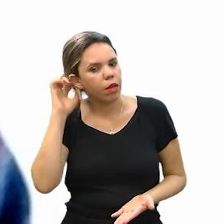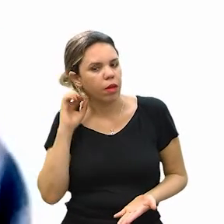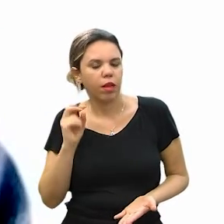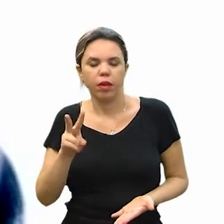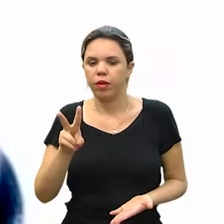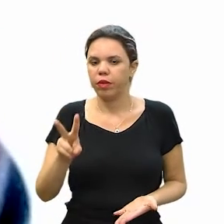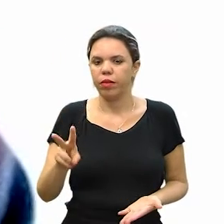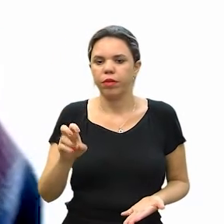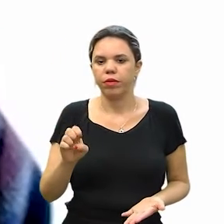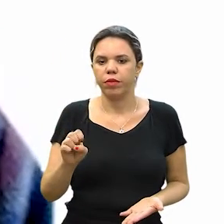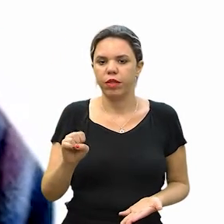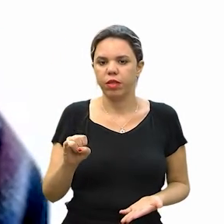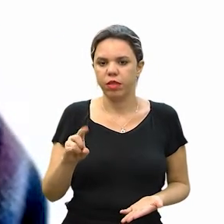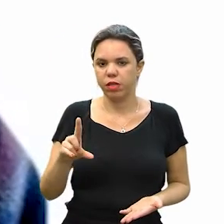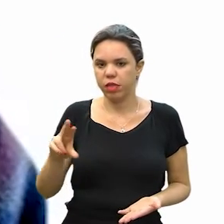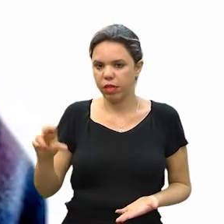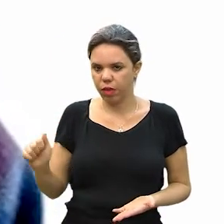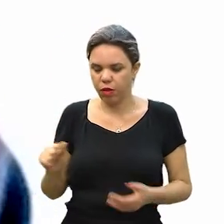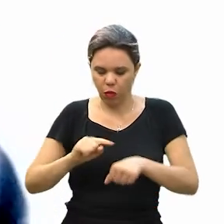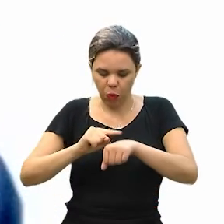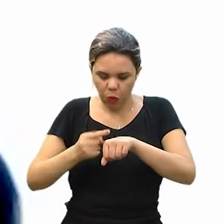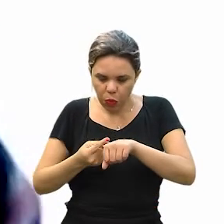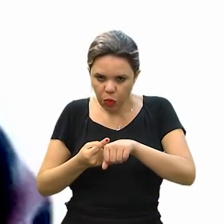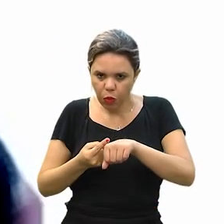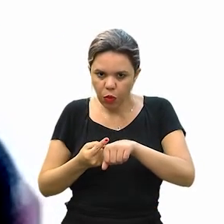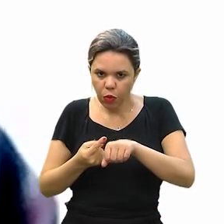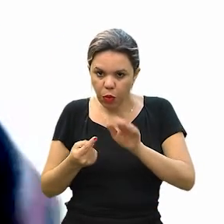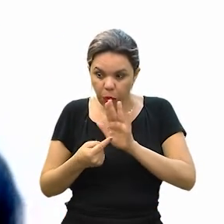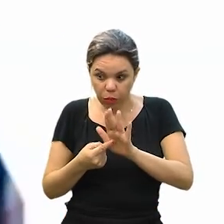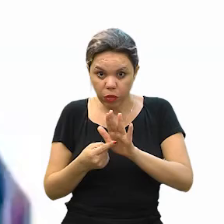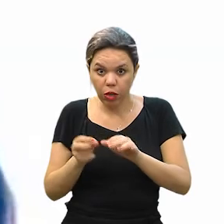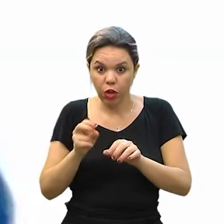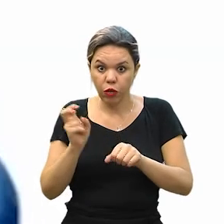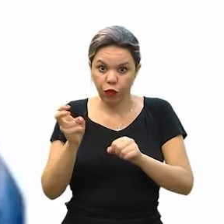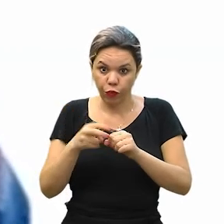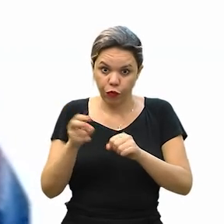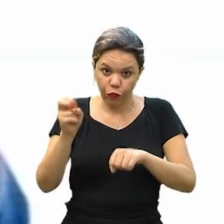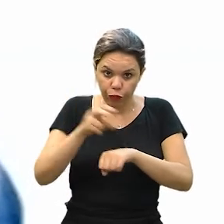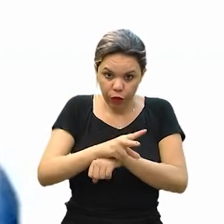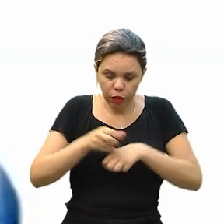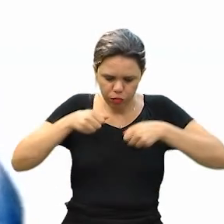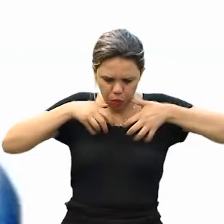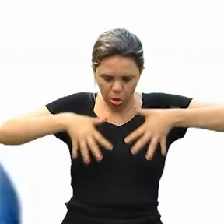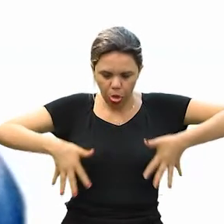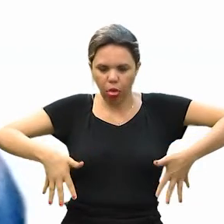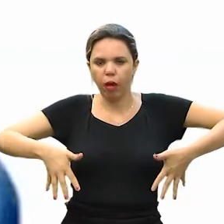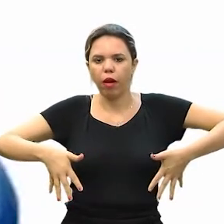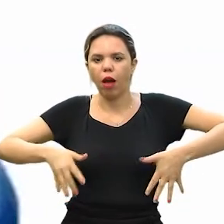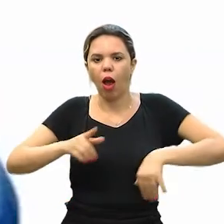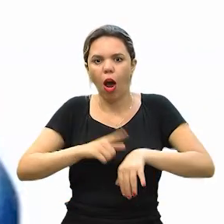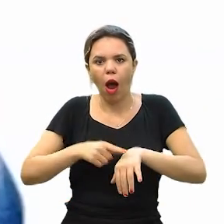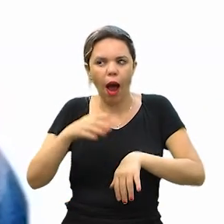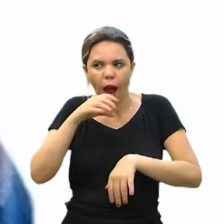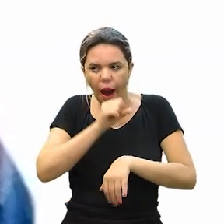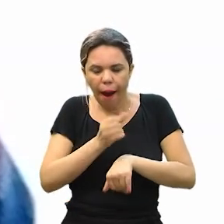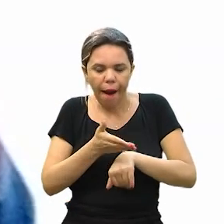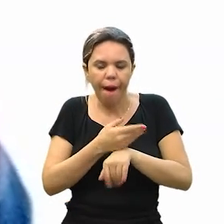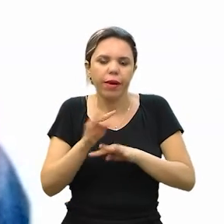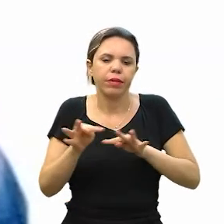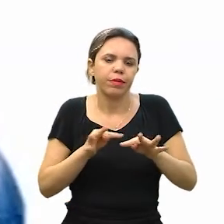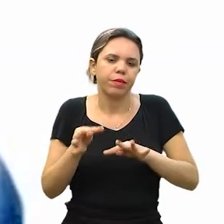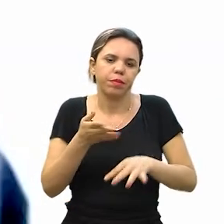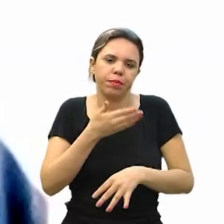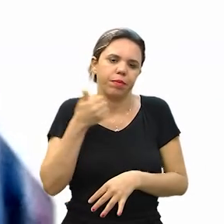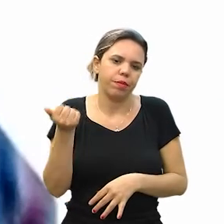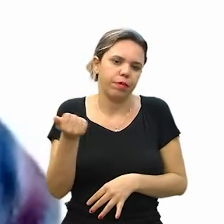a vesícula, o aparecimento das bolinhas, estão informando que o vírus está se multiplicando no organismo, essa é a hora de, quanto antes você começar